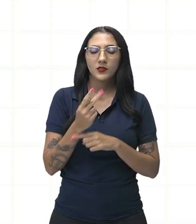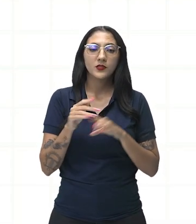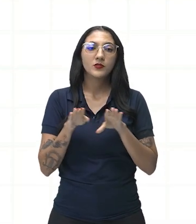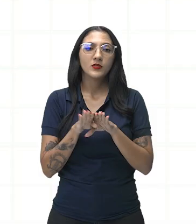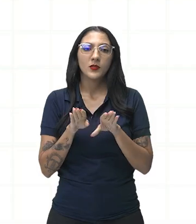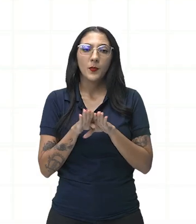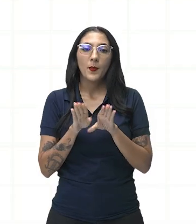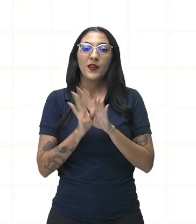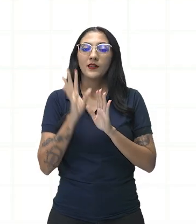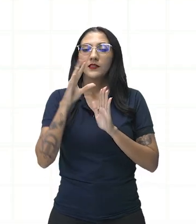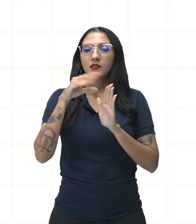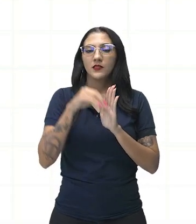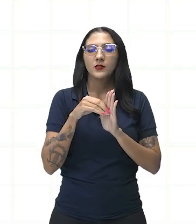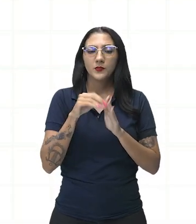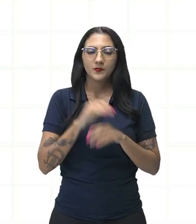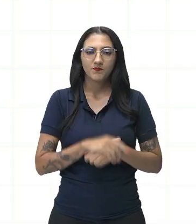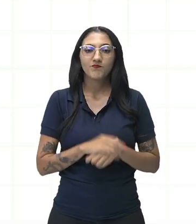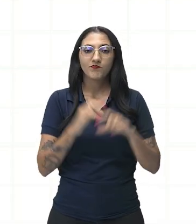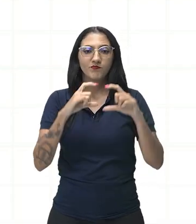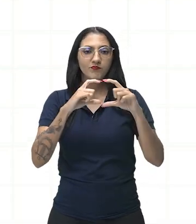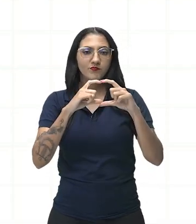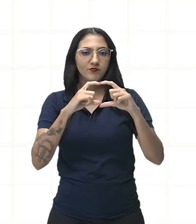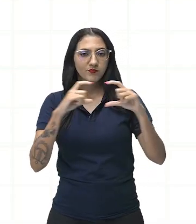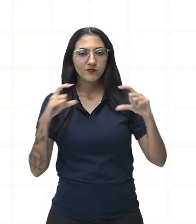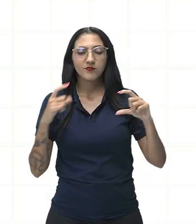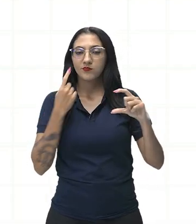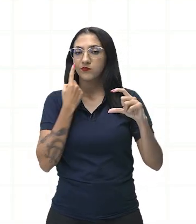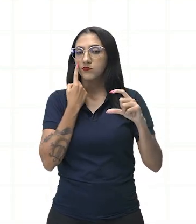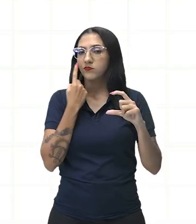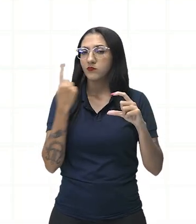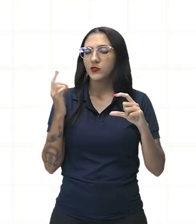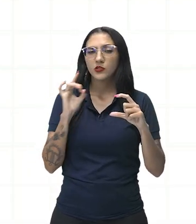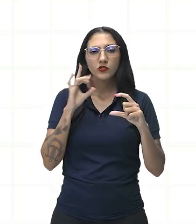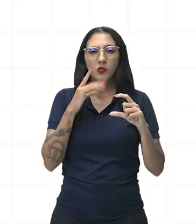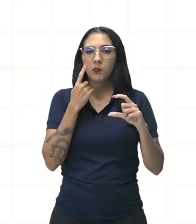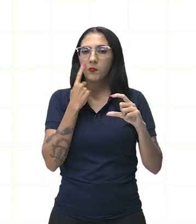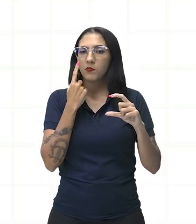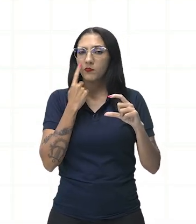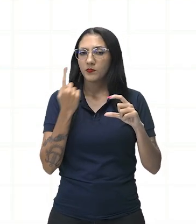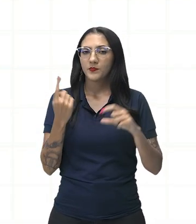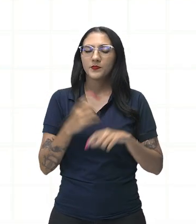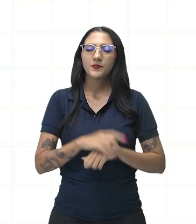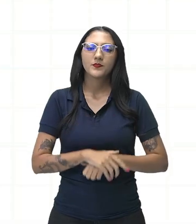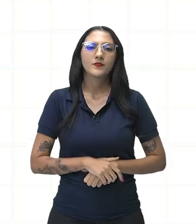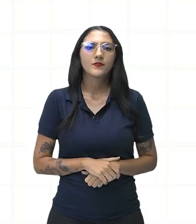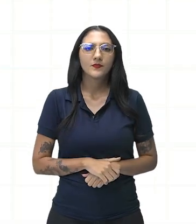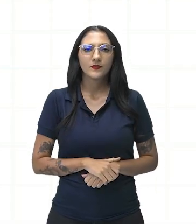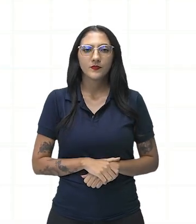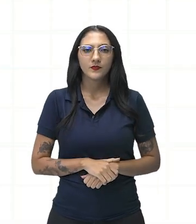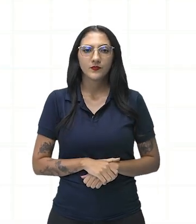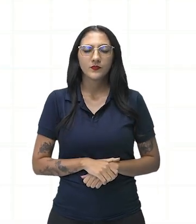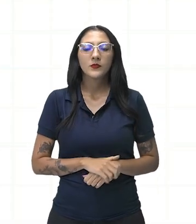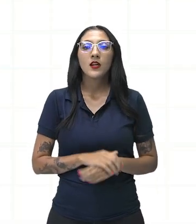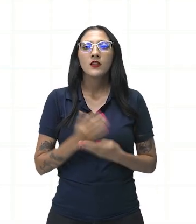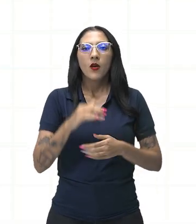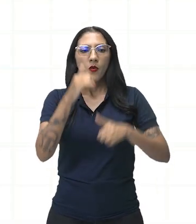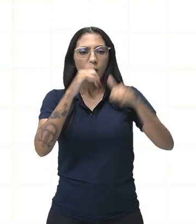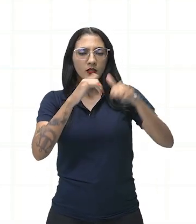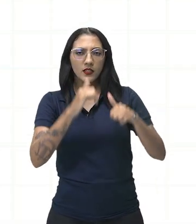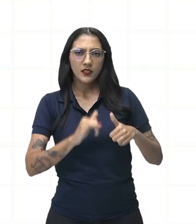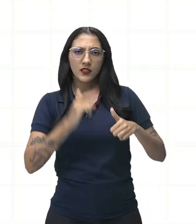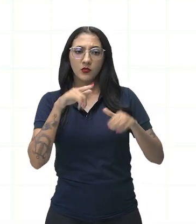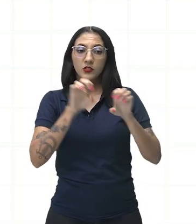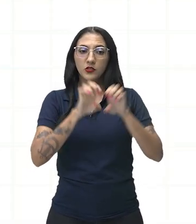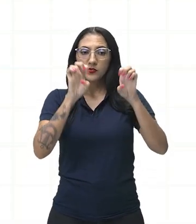hidrogênios ionizáveis, identificando na fórmula 4 hidrogênios. Então, a partir da observação da fórmula